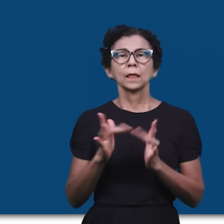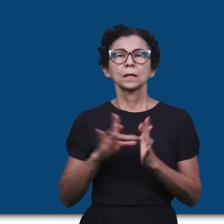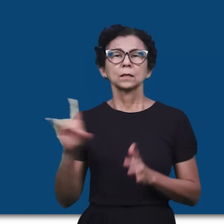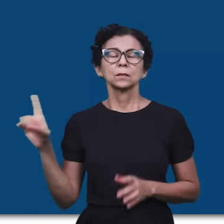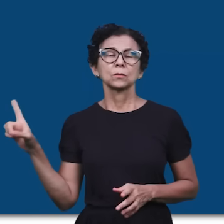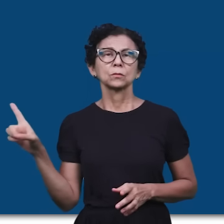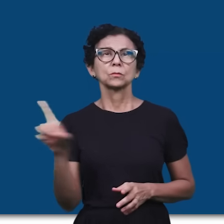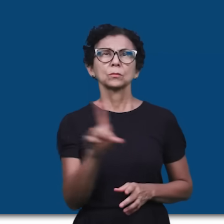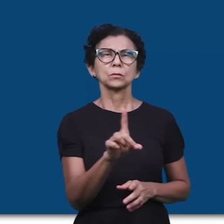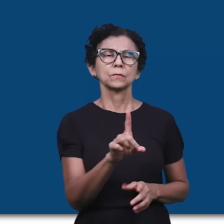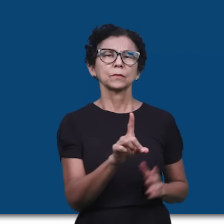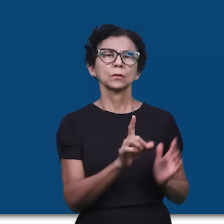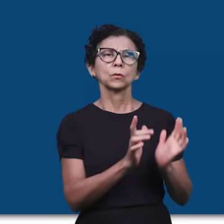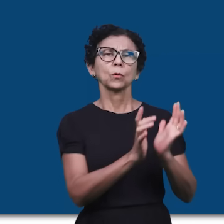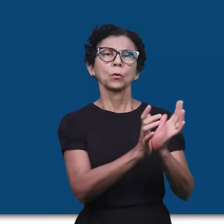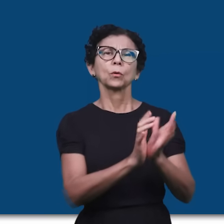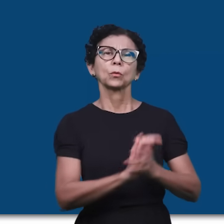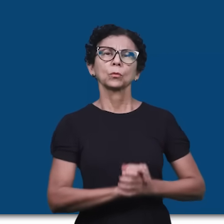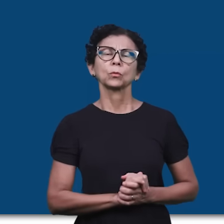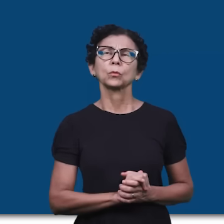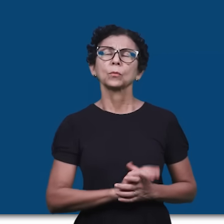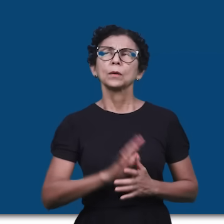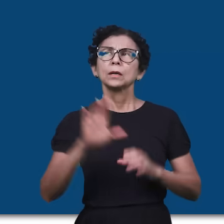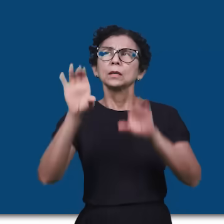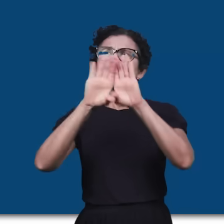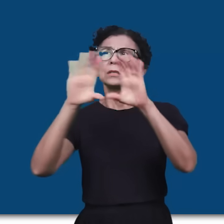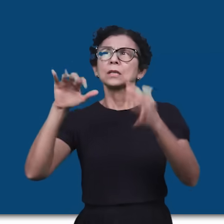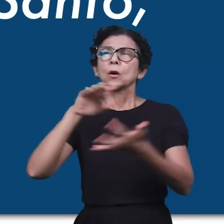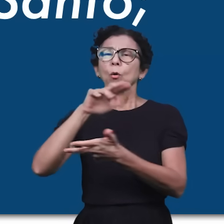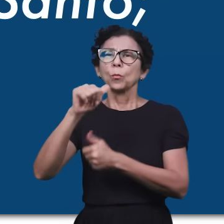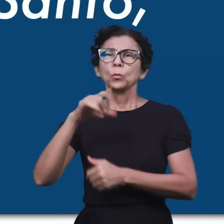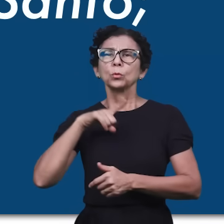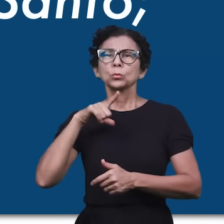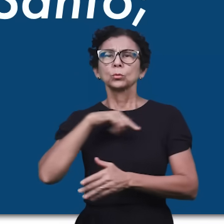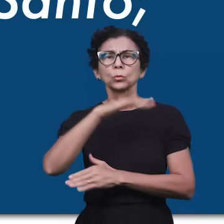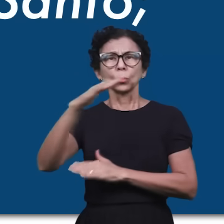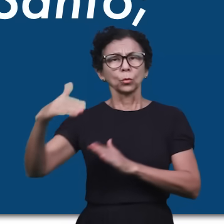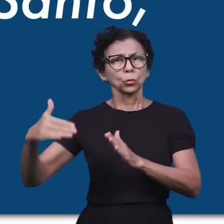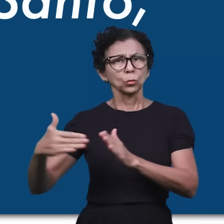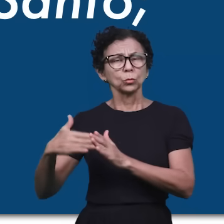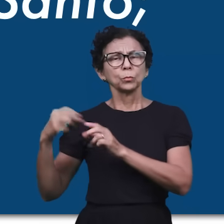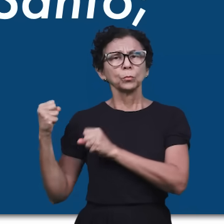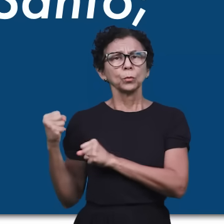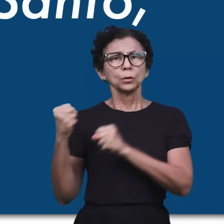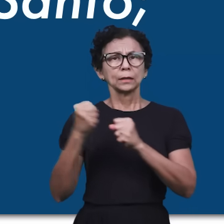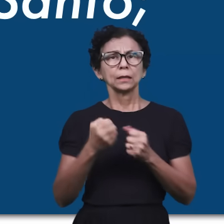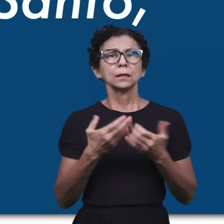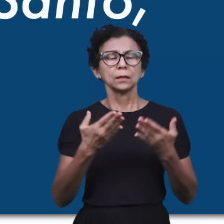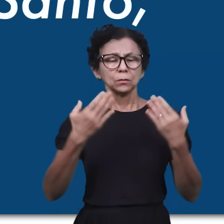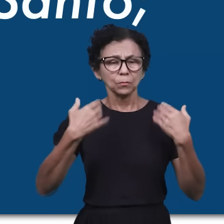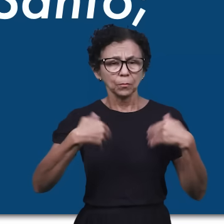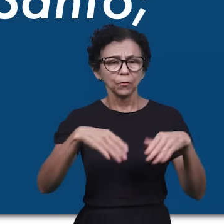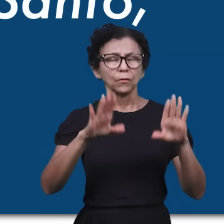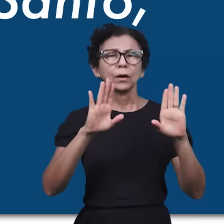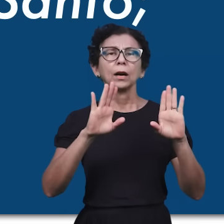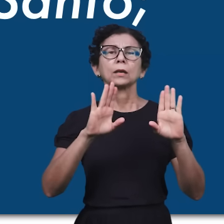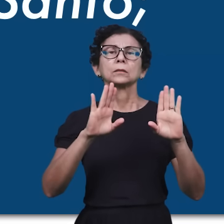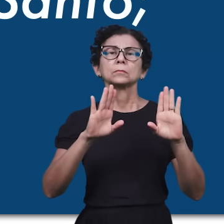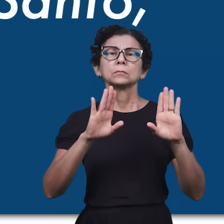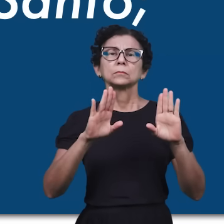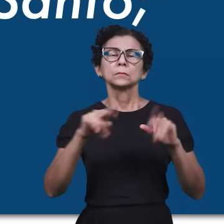dizendo, É-me dado todo o poder no céu e na terra. Portanto, ide, ensinai todas as